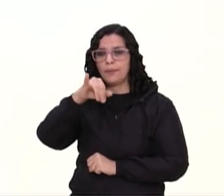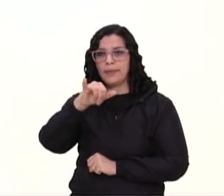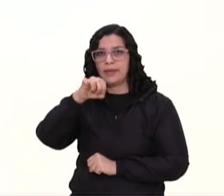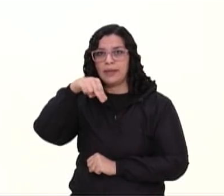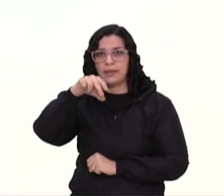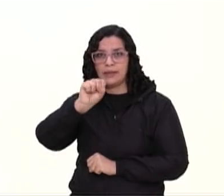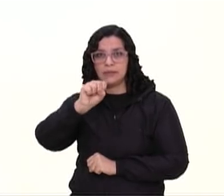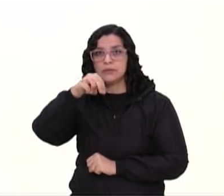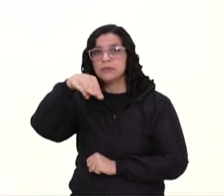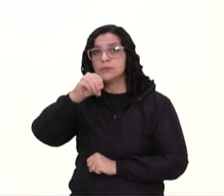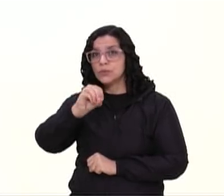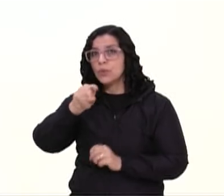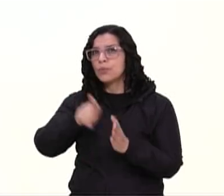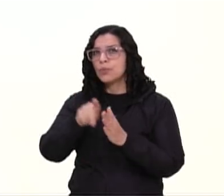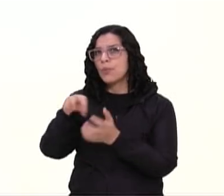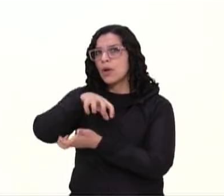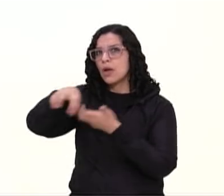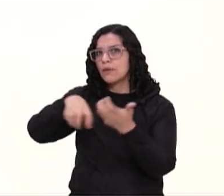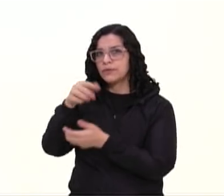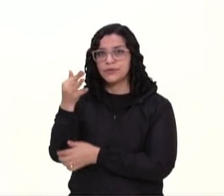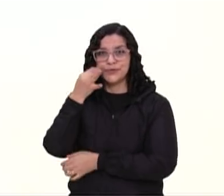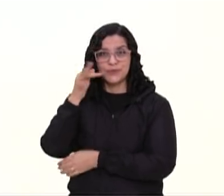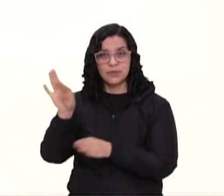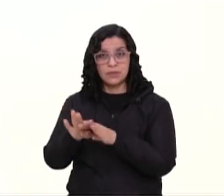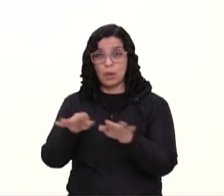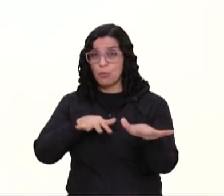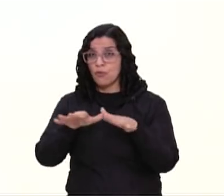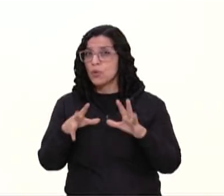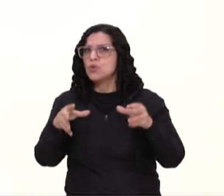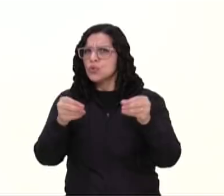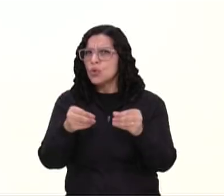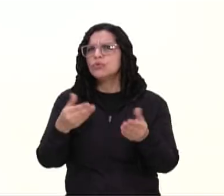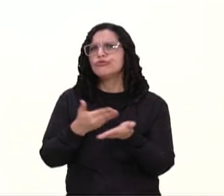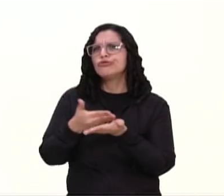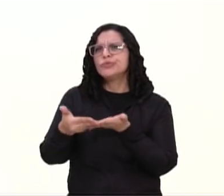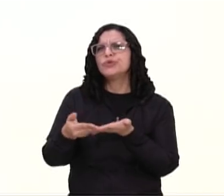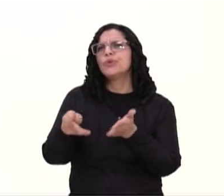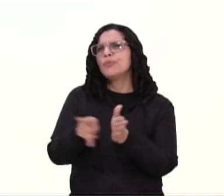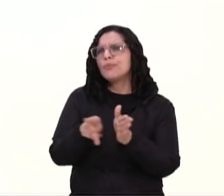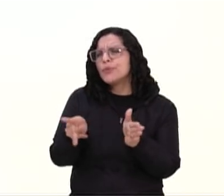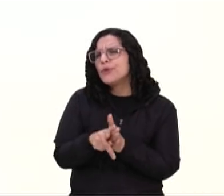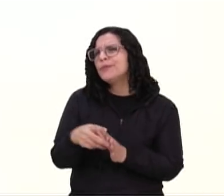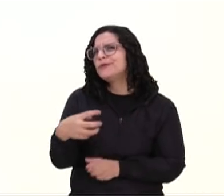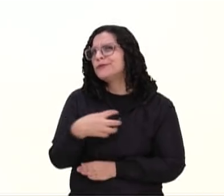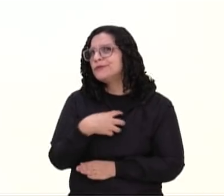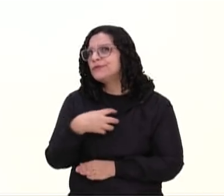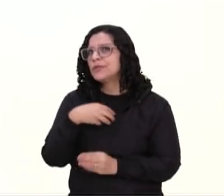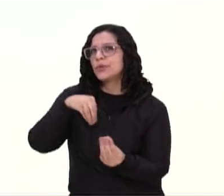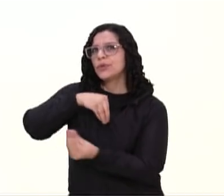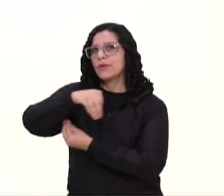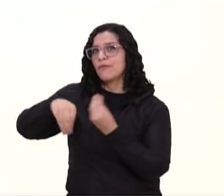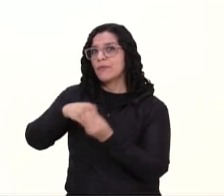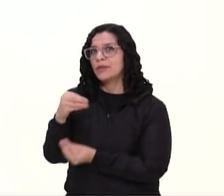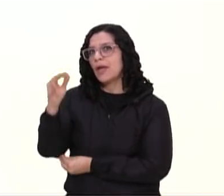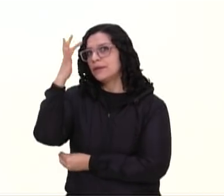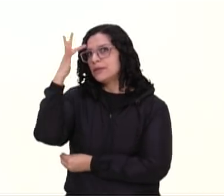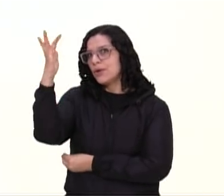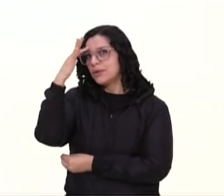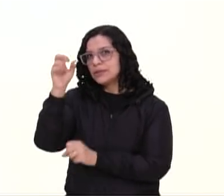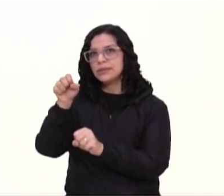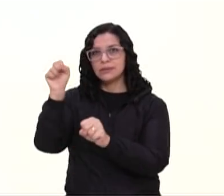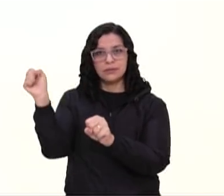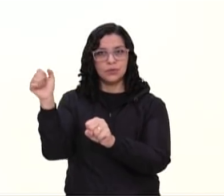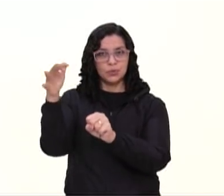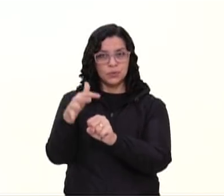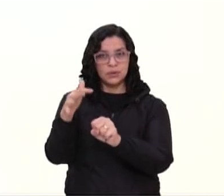Revolução Francesa. Basicamente, todos os movimentos que nós estamos estudando vêm, de alguma forma, se envolver com o pensamento iluminista.